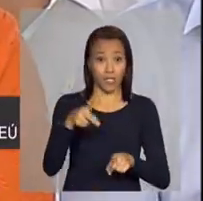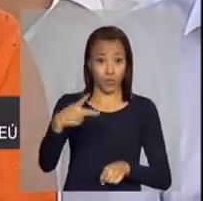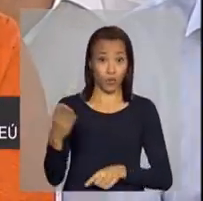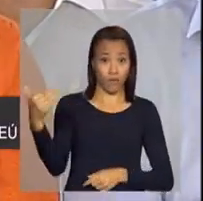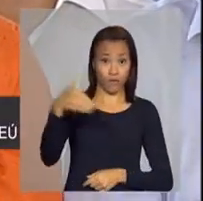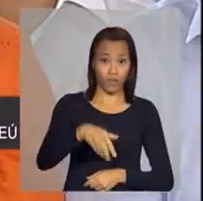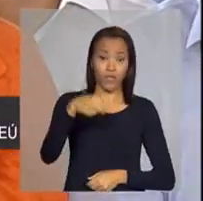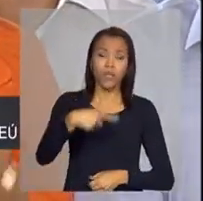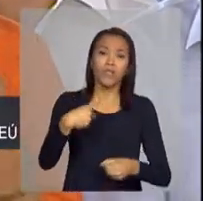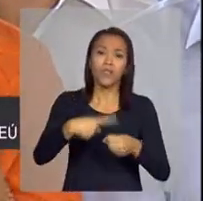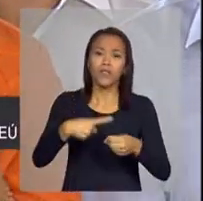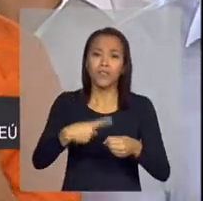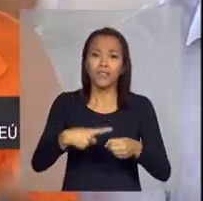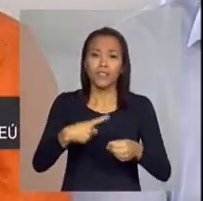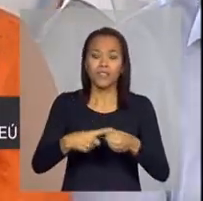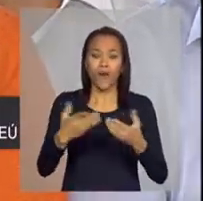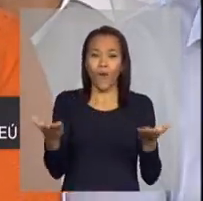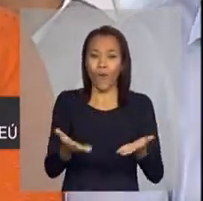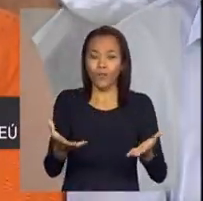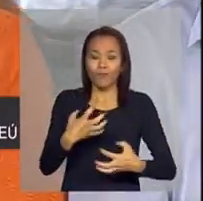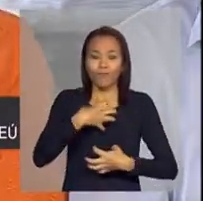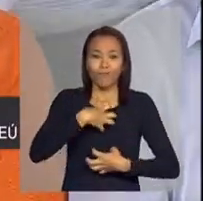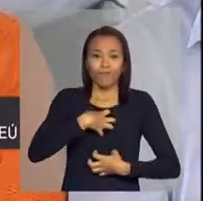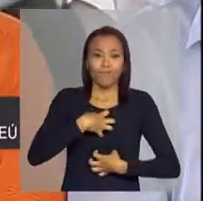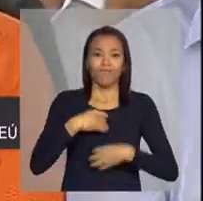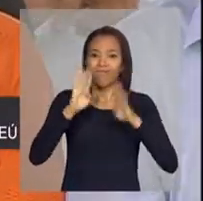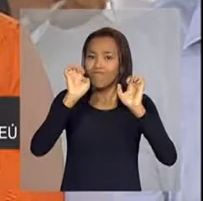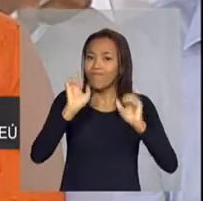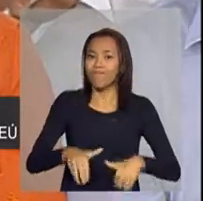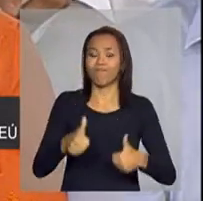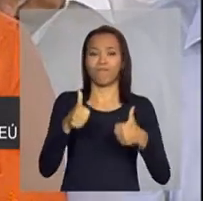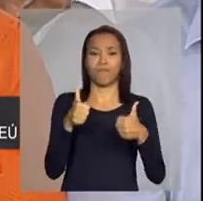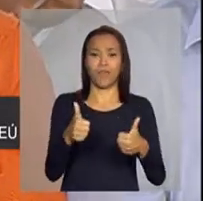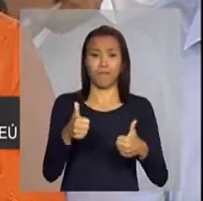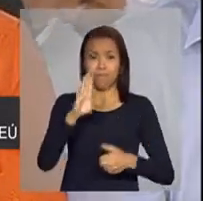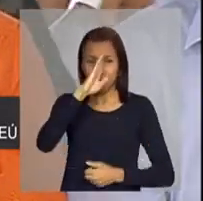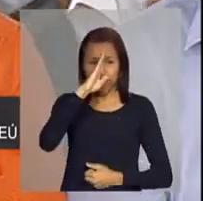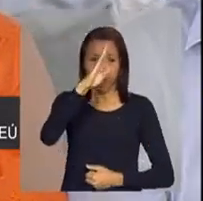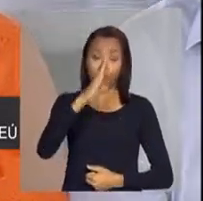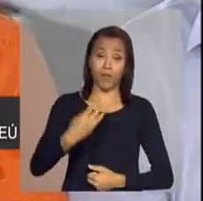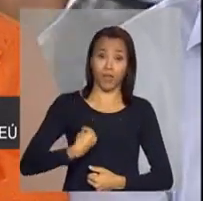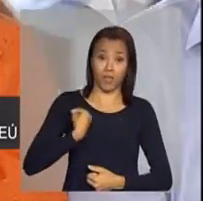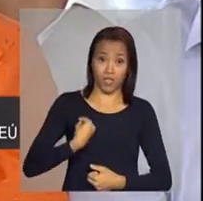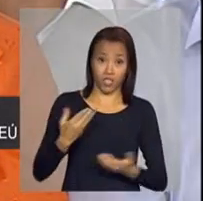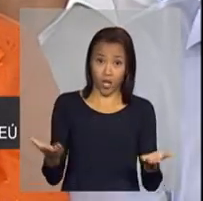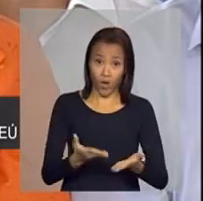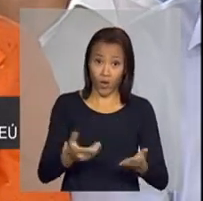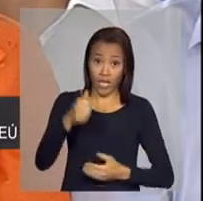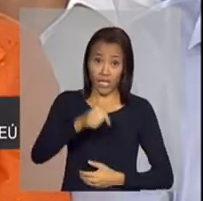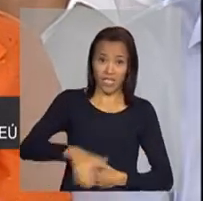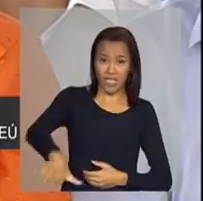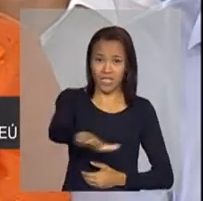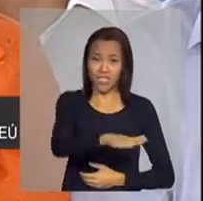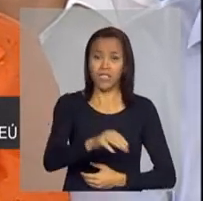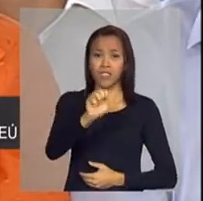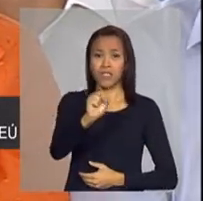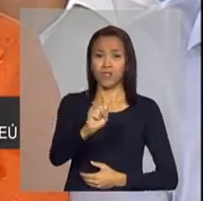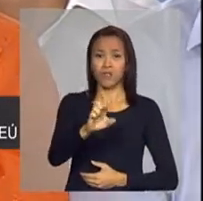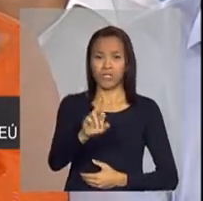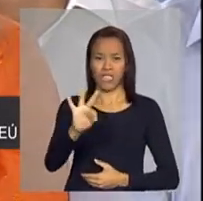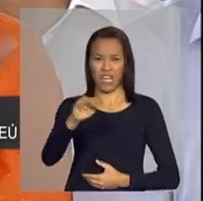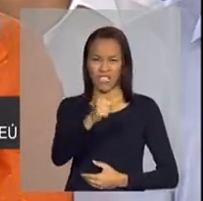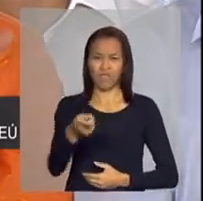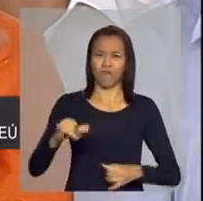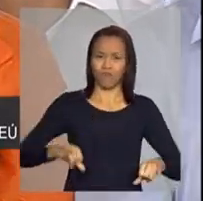momento, coroa todo esse sentimento, principalmente nesse momento em que o sertão enfrenta uma estiagem